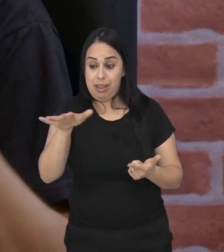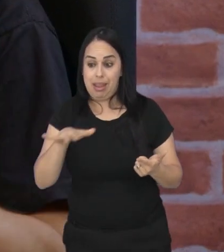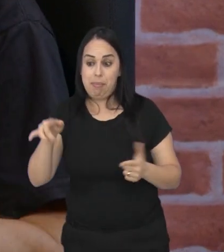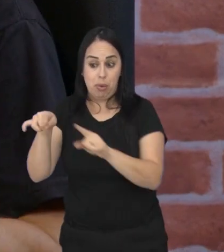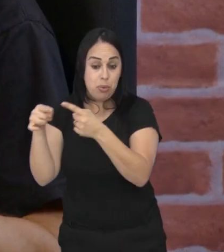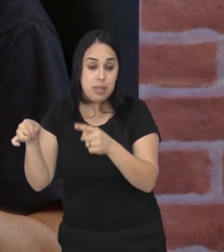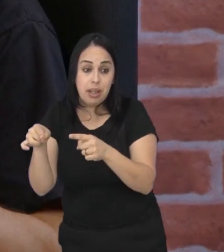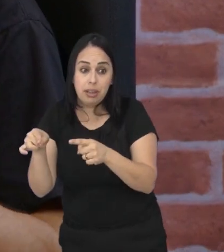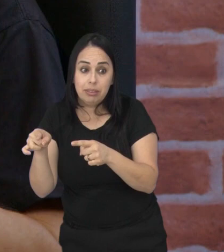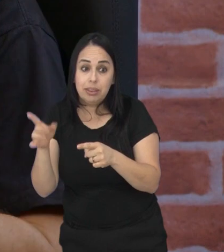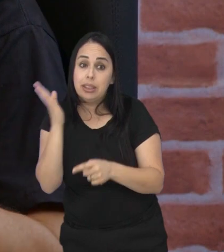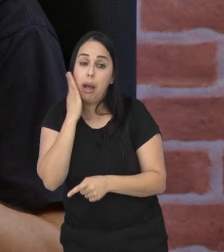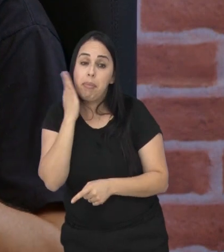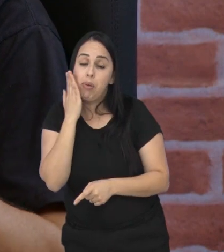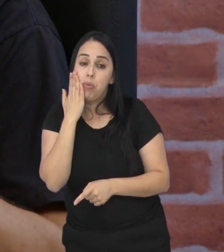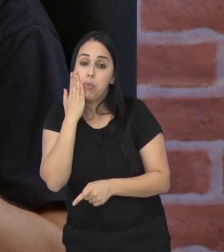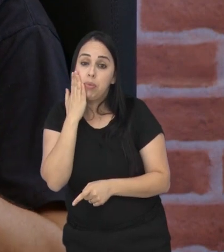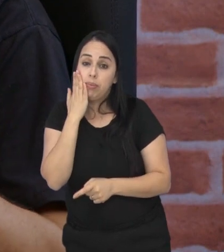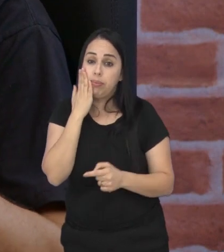você vai ganhar isso na música?